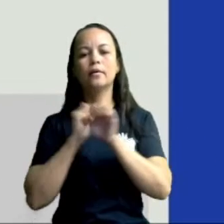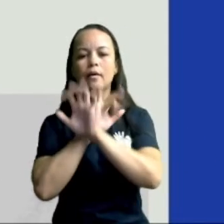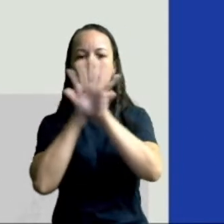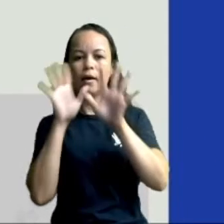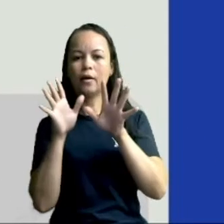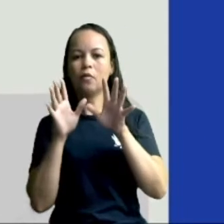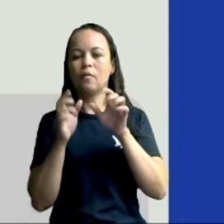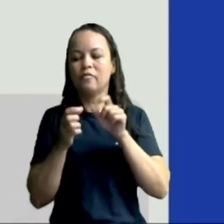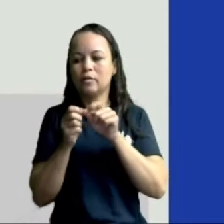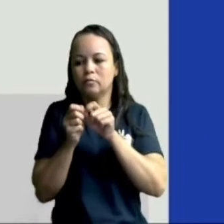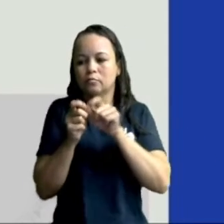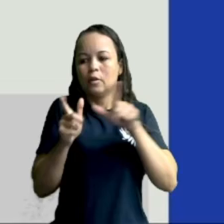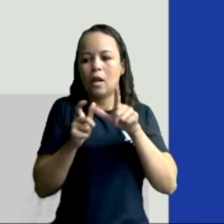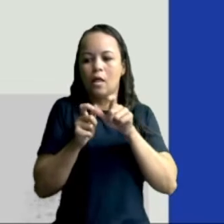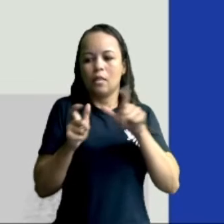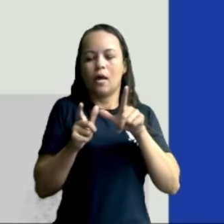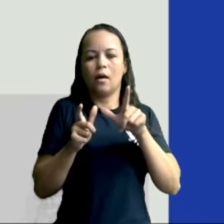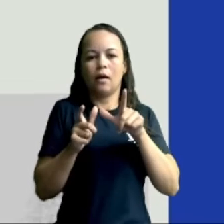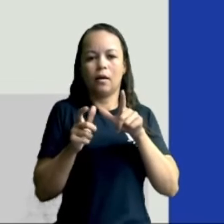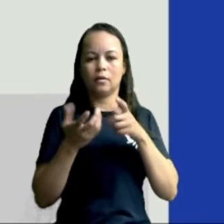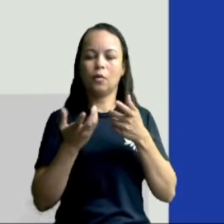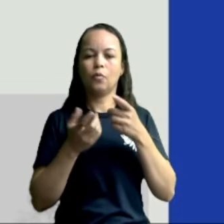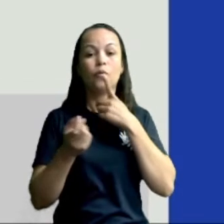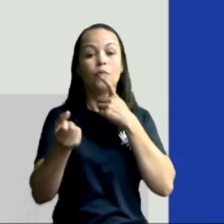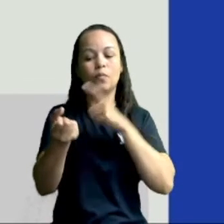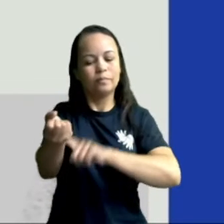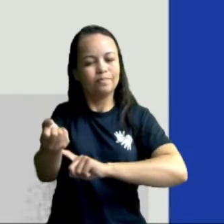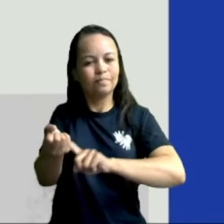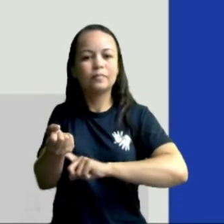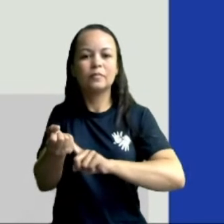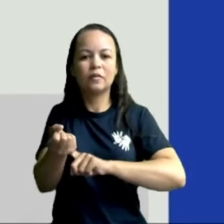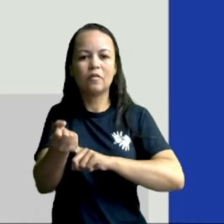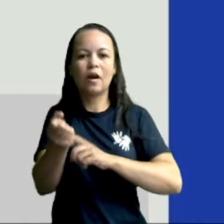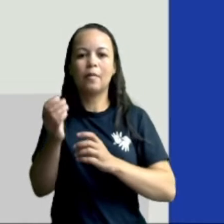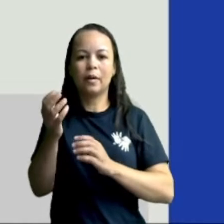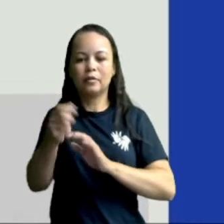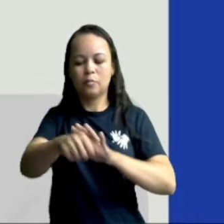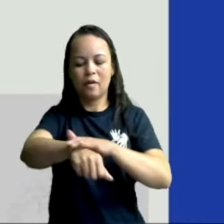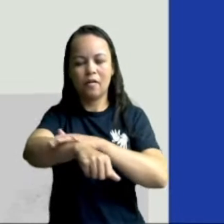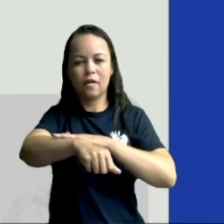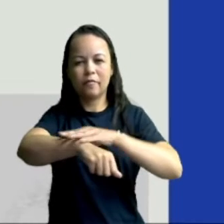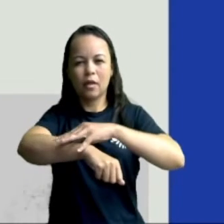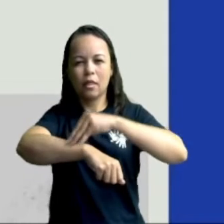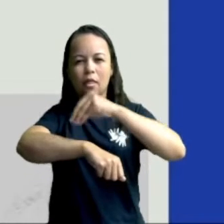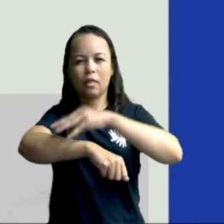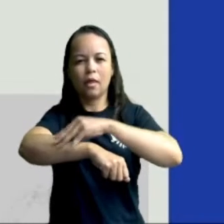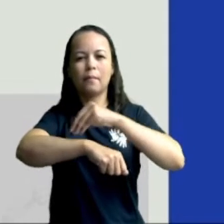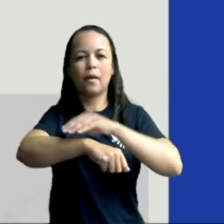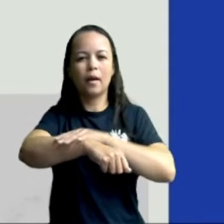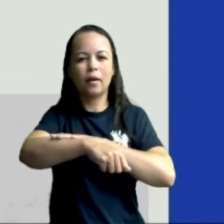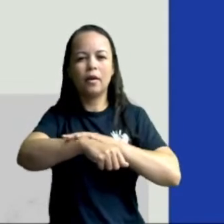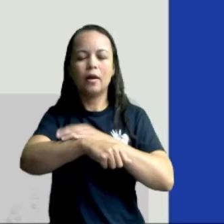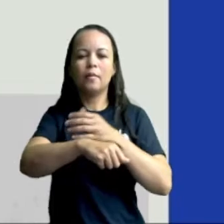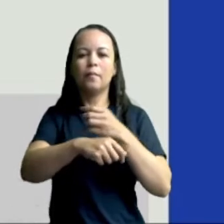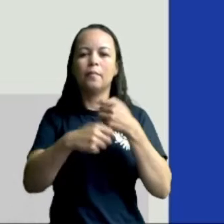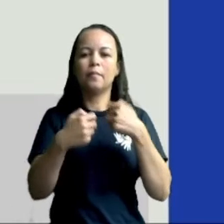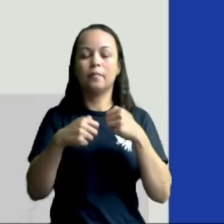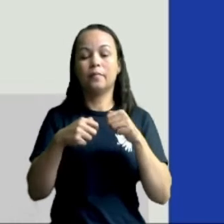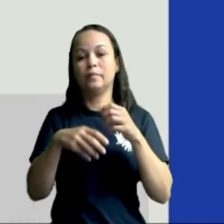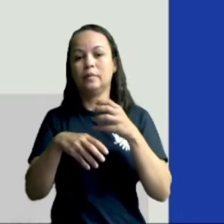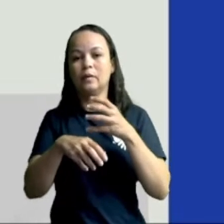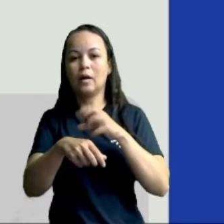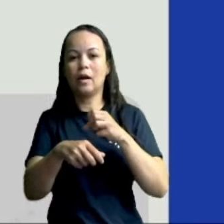uma vasodilatação, o sangue vai para quê? Mais para a superfície da pele, fazendo com que você perca calor